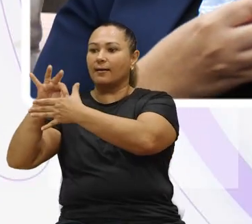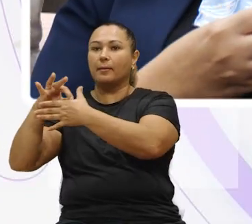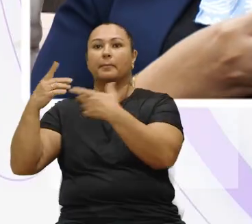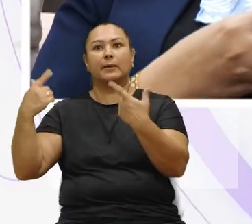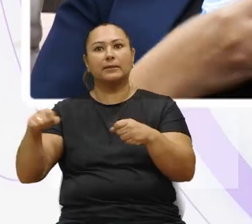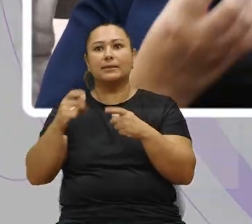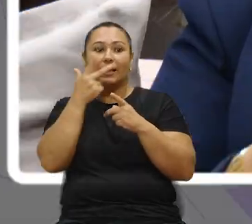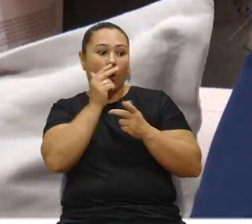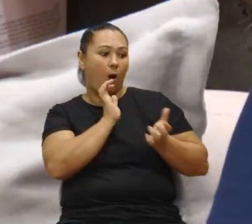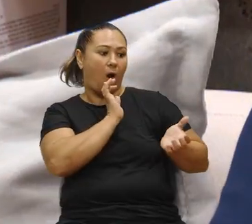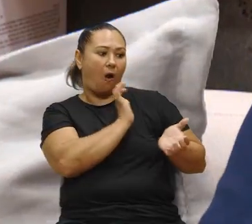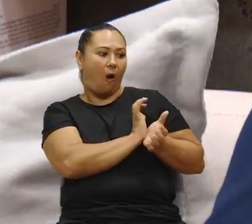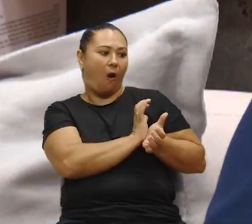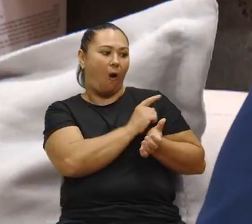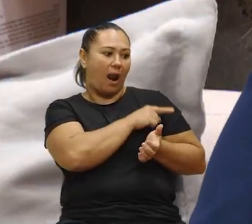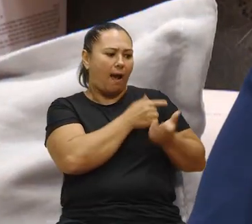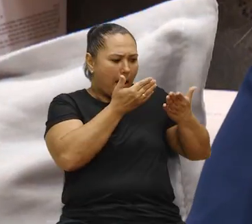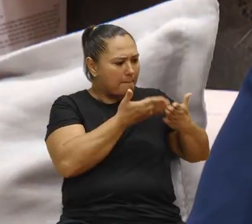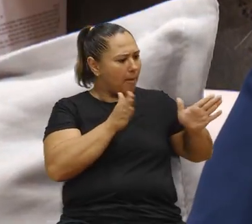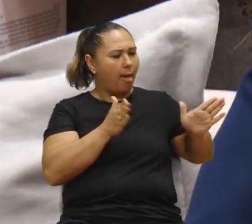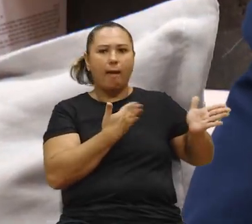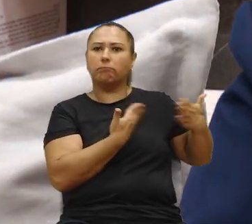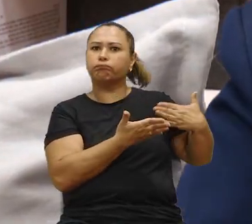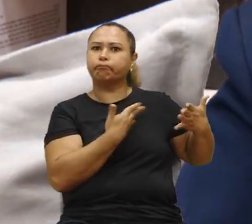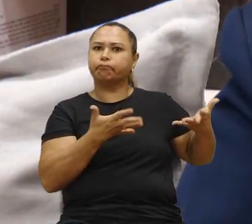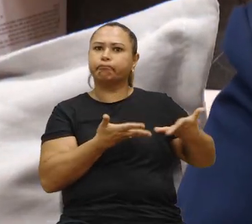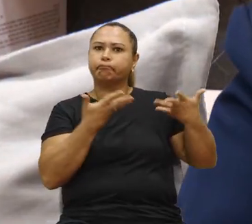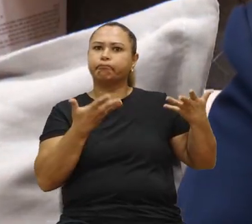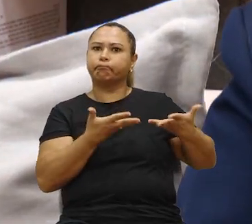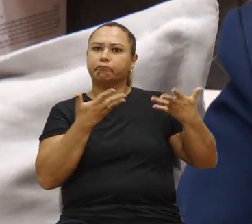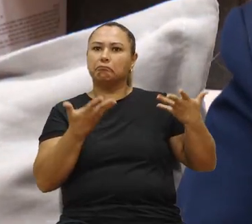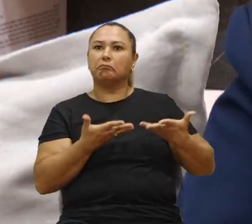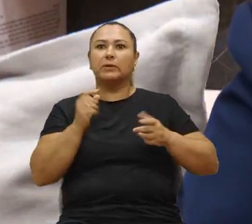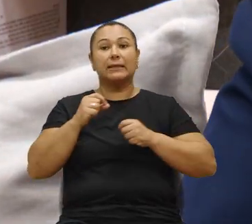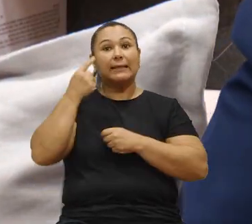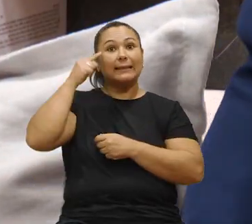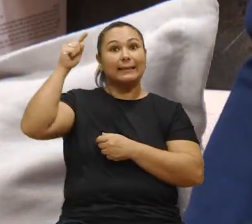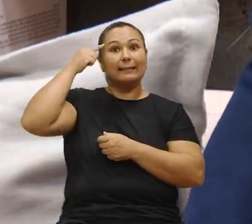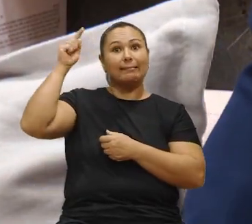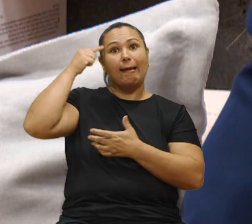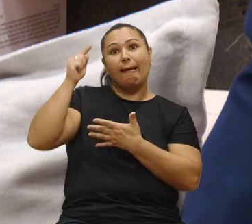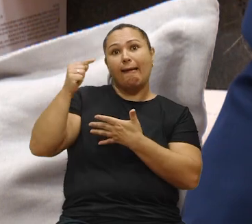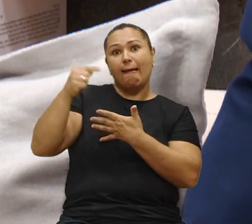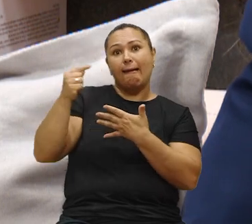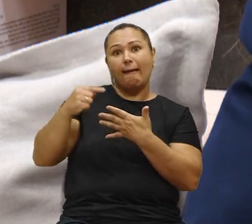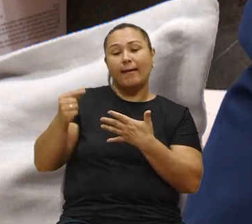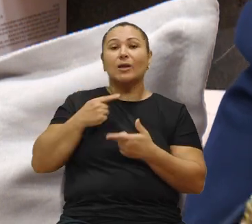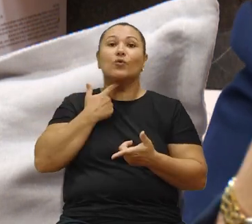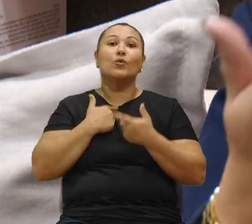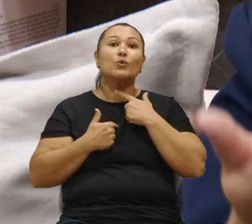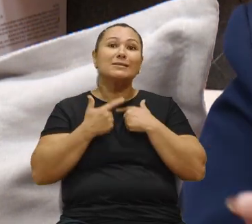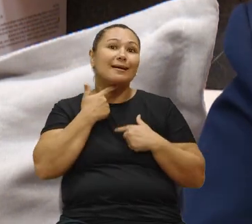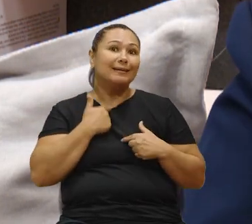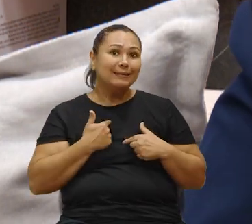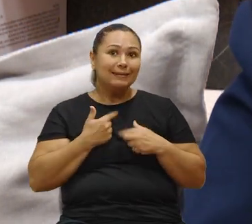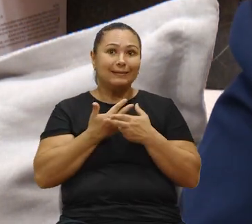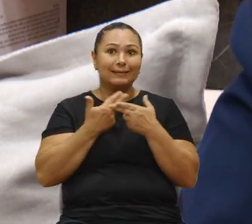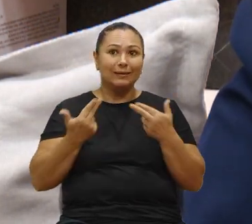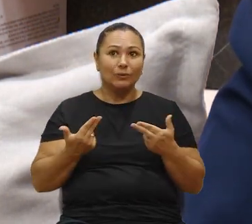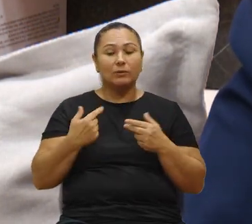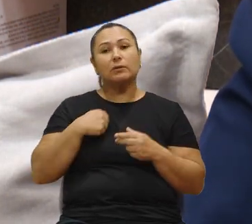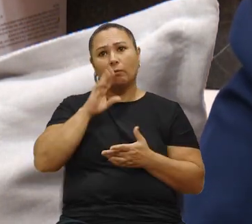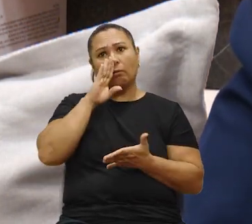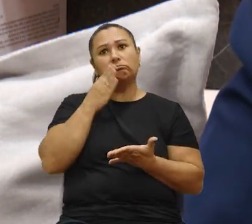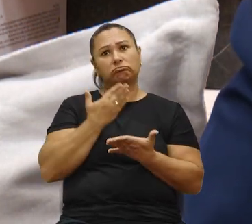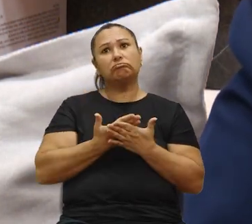um gestor, como ele acessa o colega, de forma aberta, de forma leve, para trazer as ideias, para trazer os